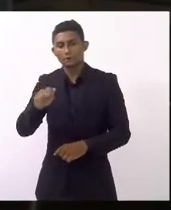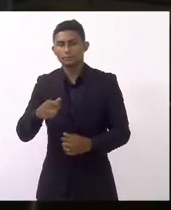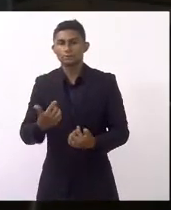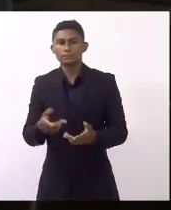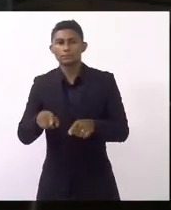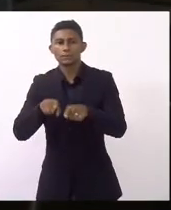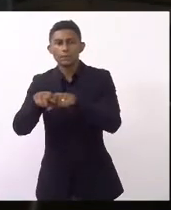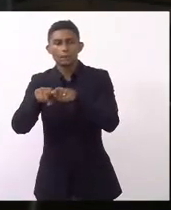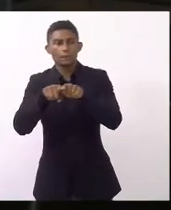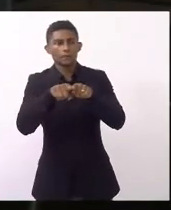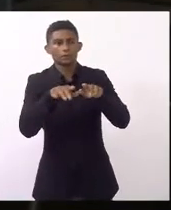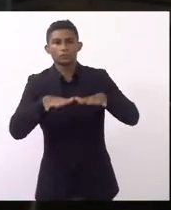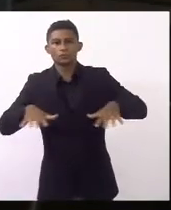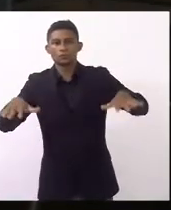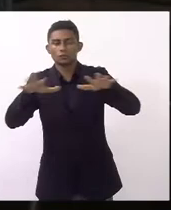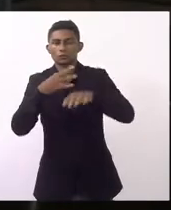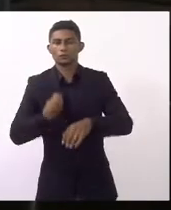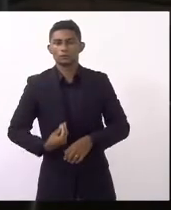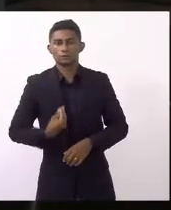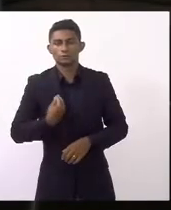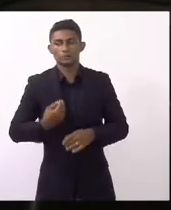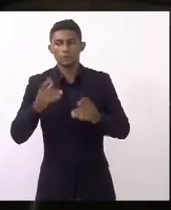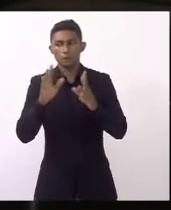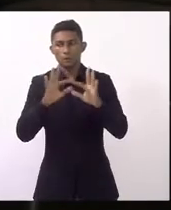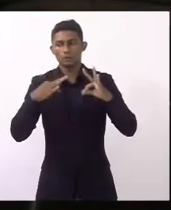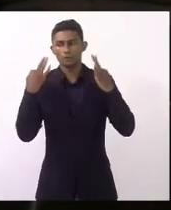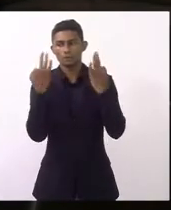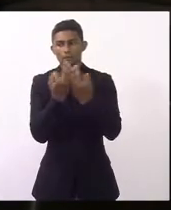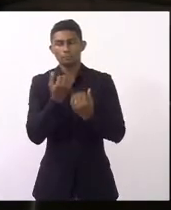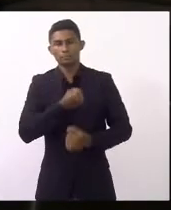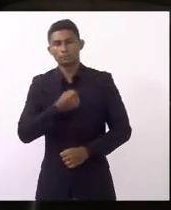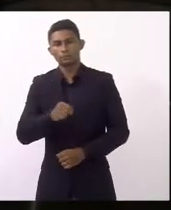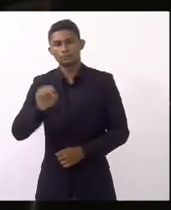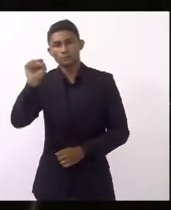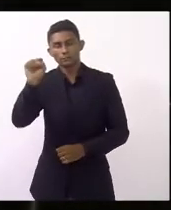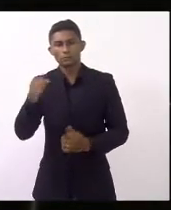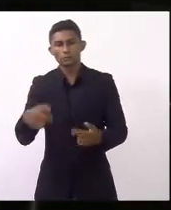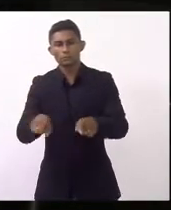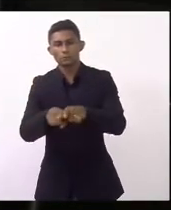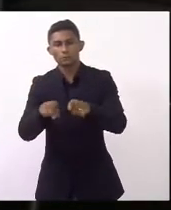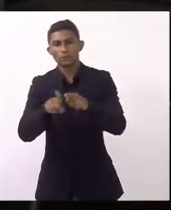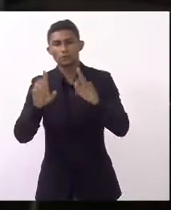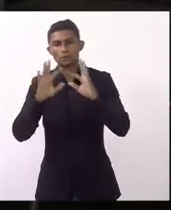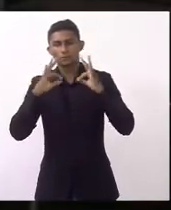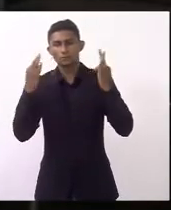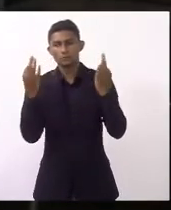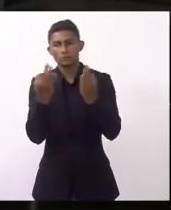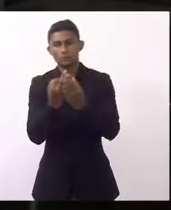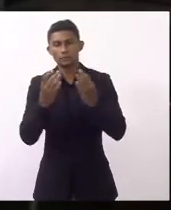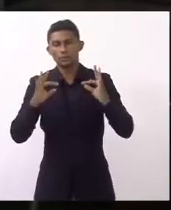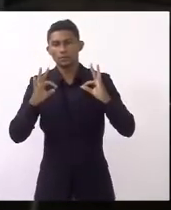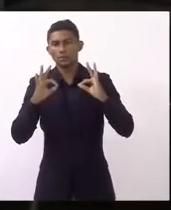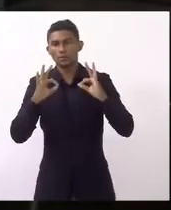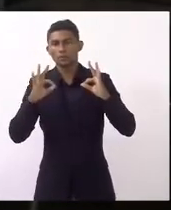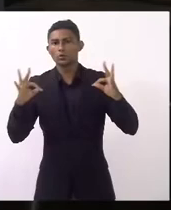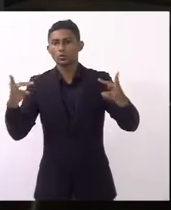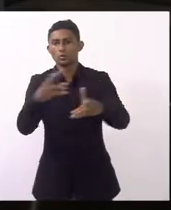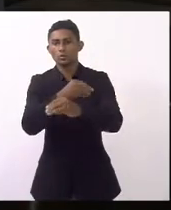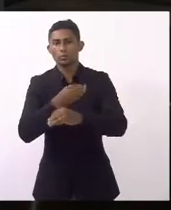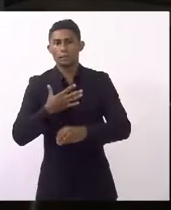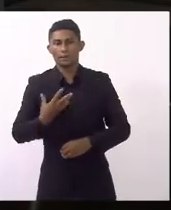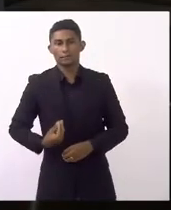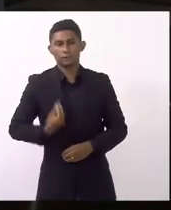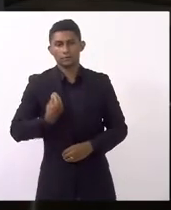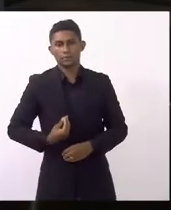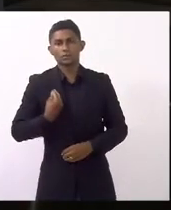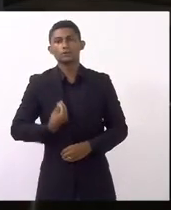irmãs aqui presente minha família de axé minha família extensiva da minha vida que